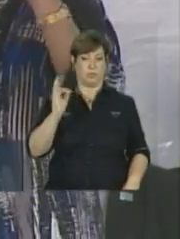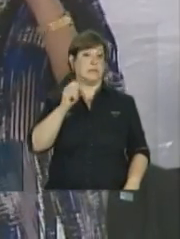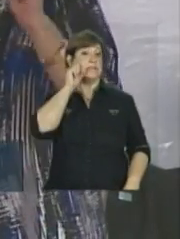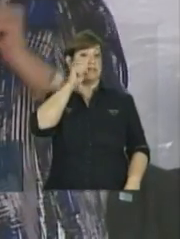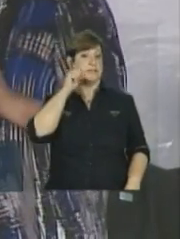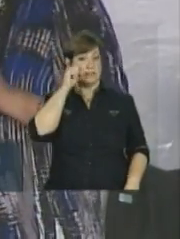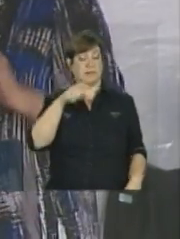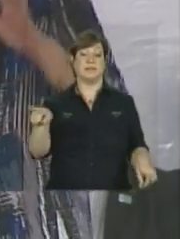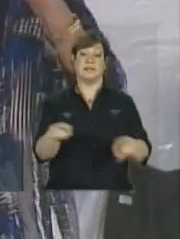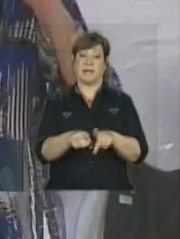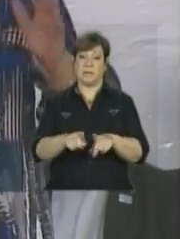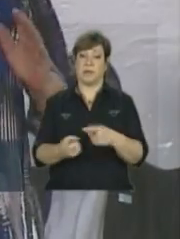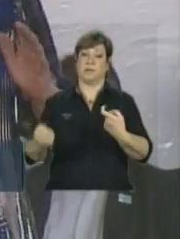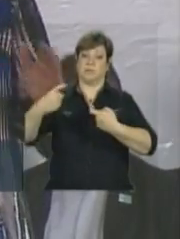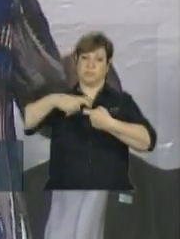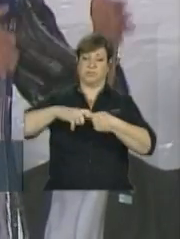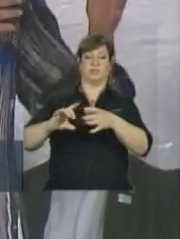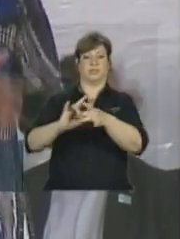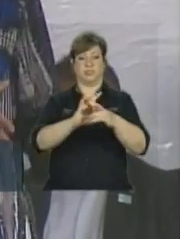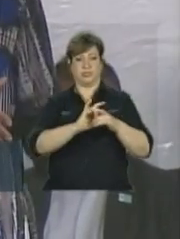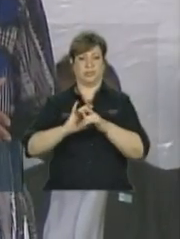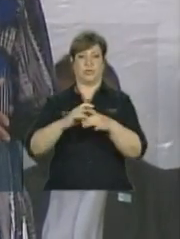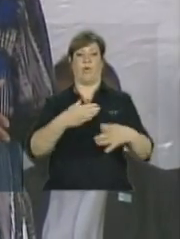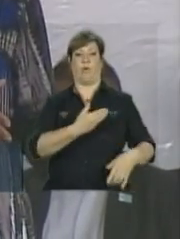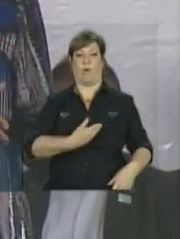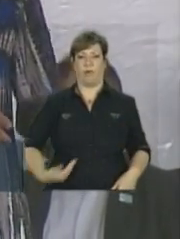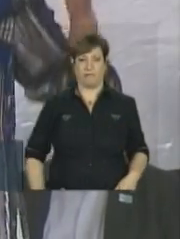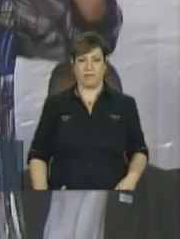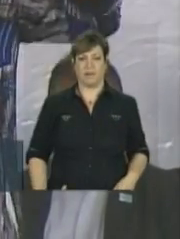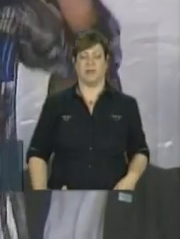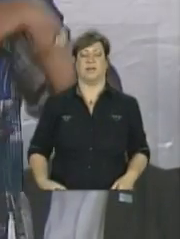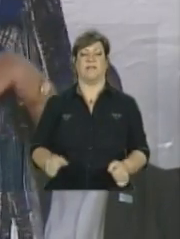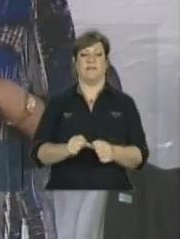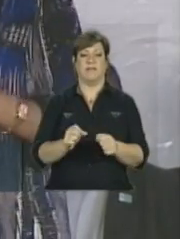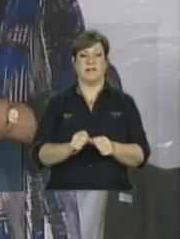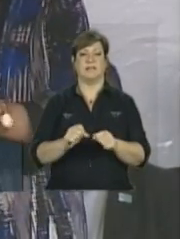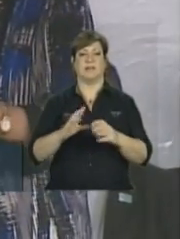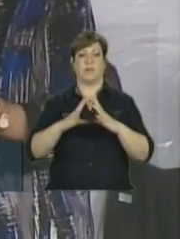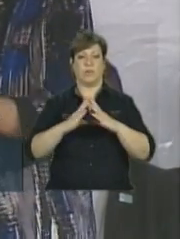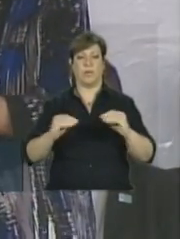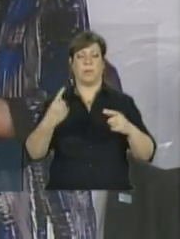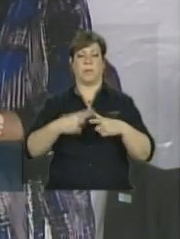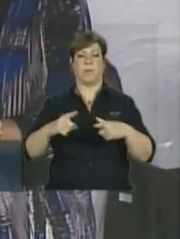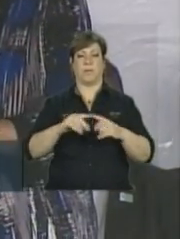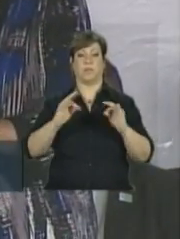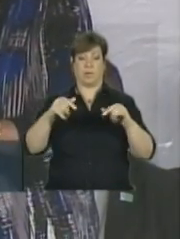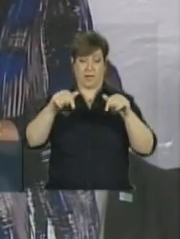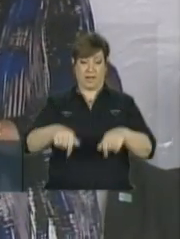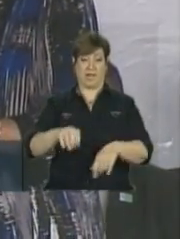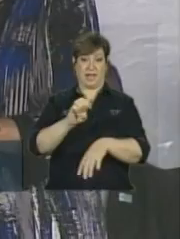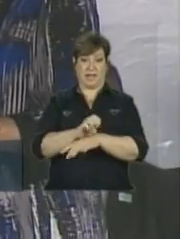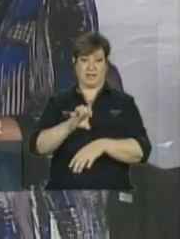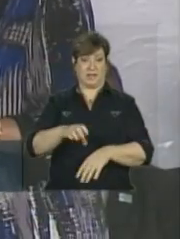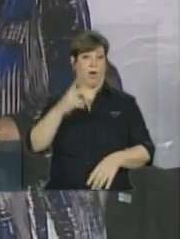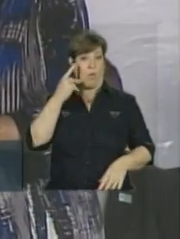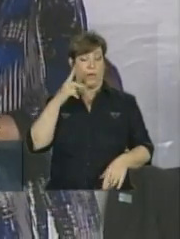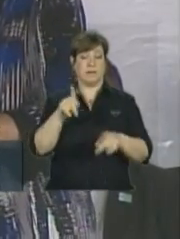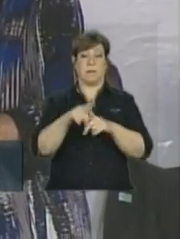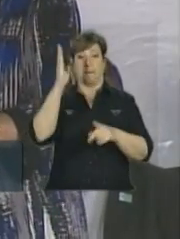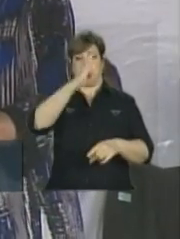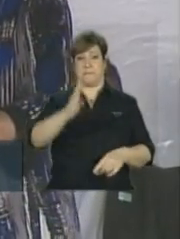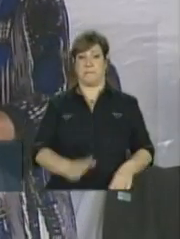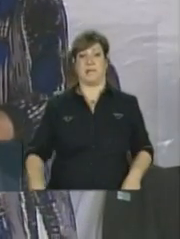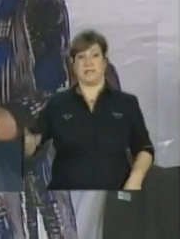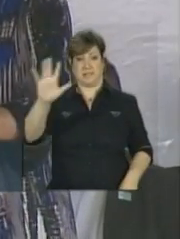para encaminhar as questões, tanto aqui do Estado, quanto as questões do nosso Brasil. O